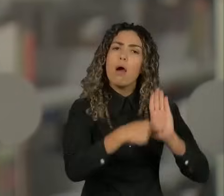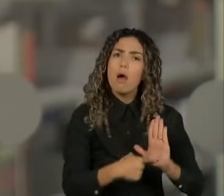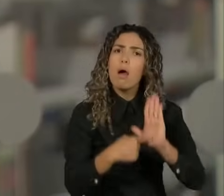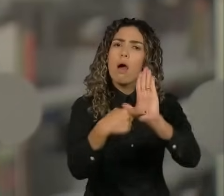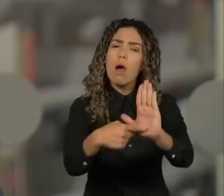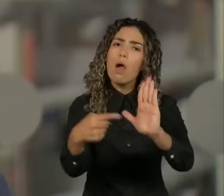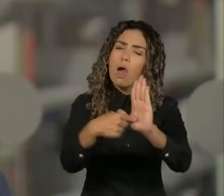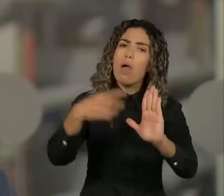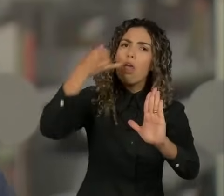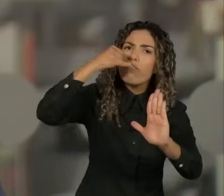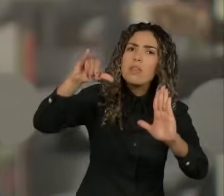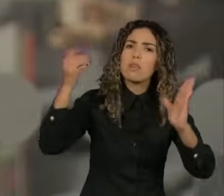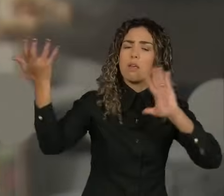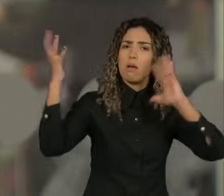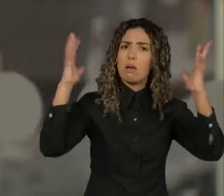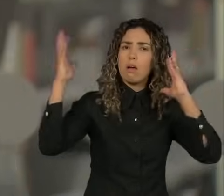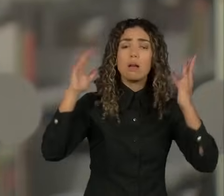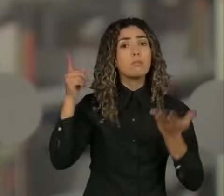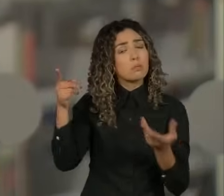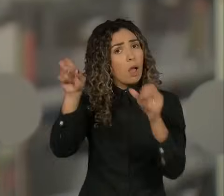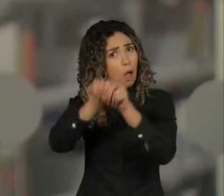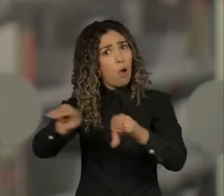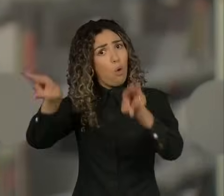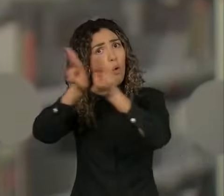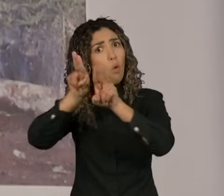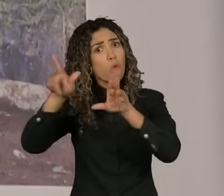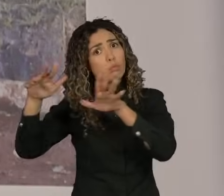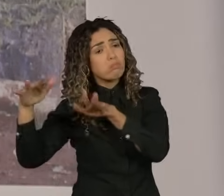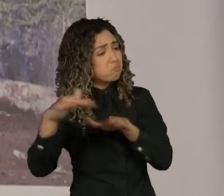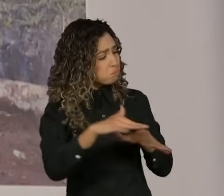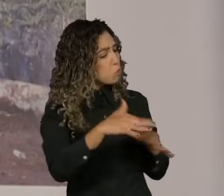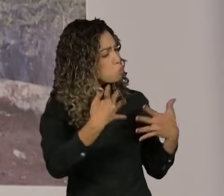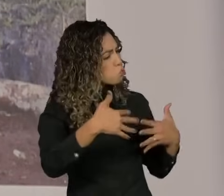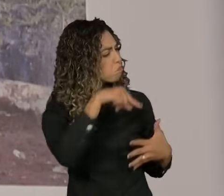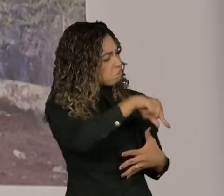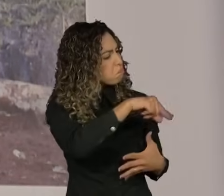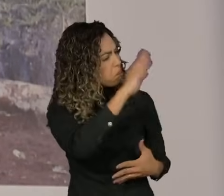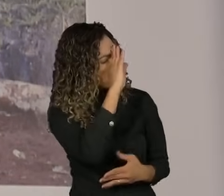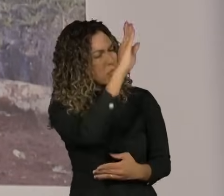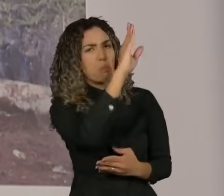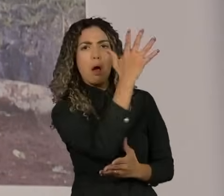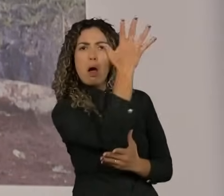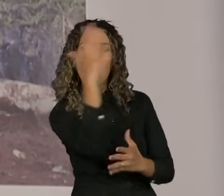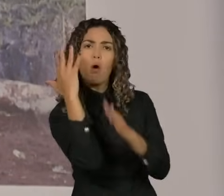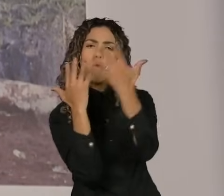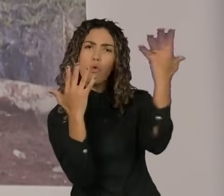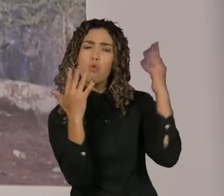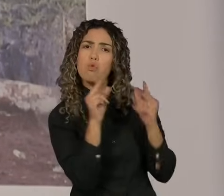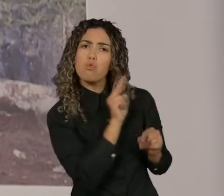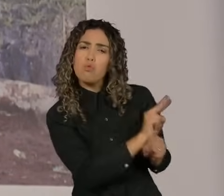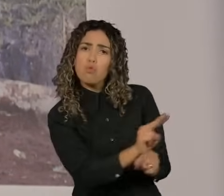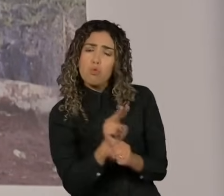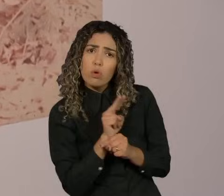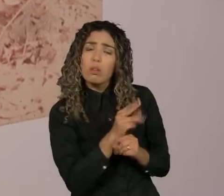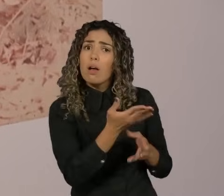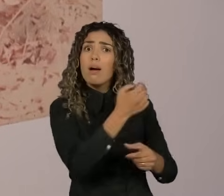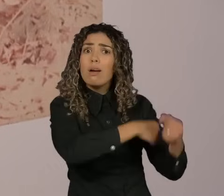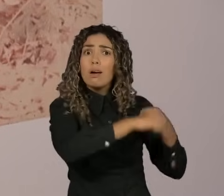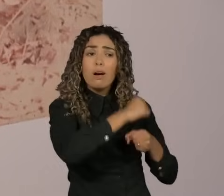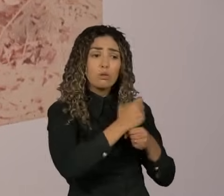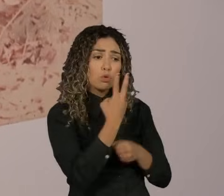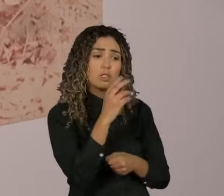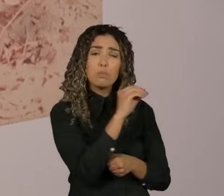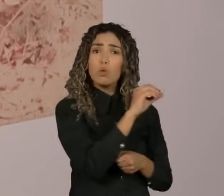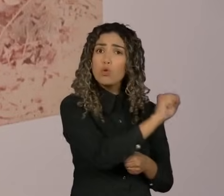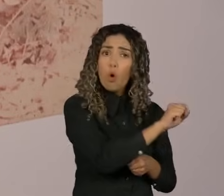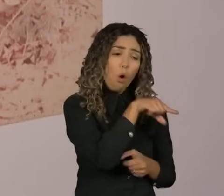já reconheceu que somos os melhores guardiões da floresta, né? O povo Paité Suruí, né, desde 2008, né, faz